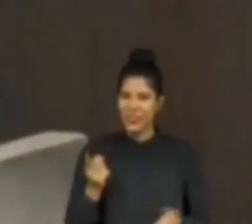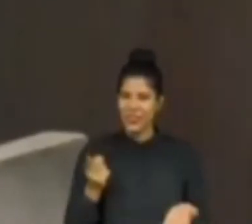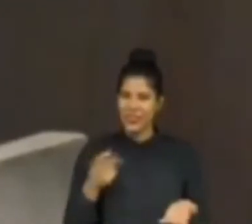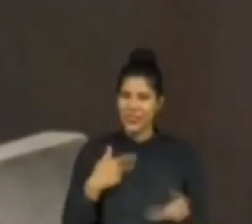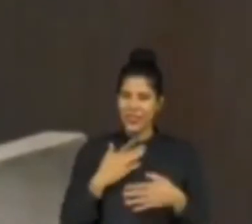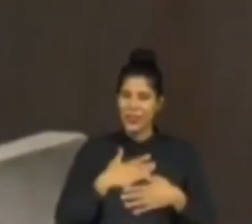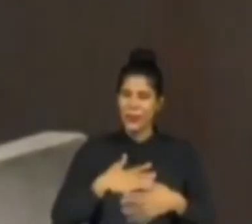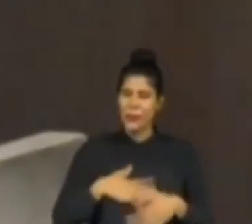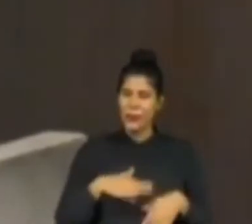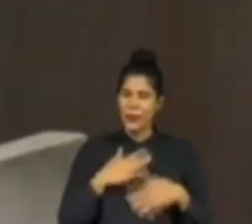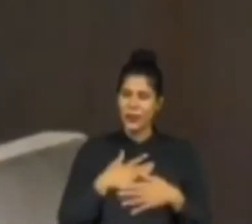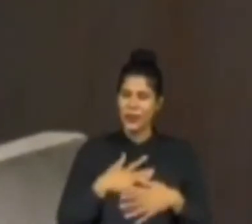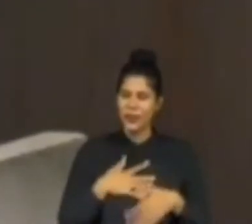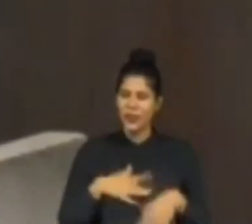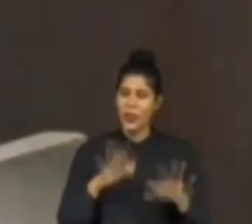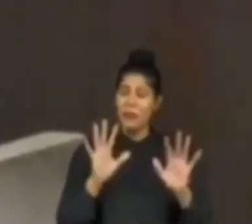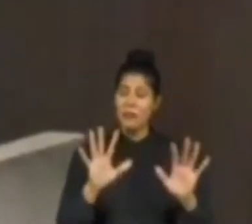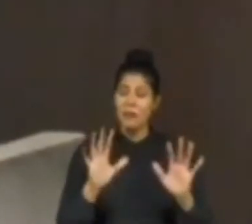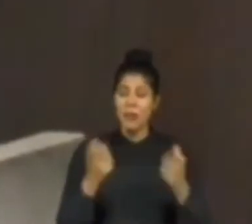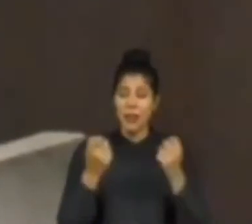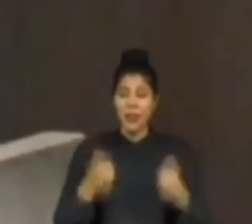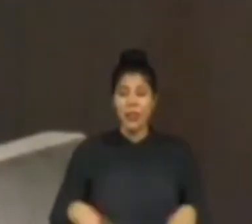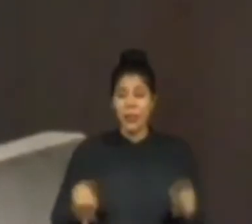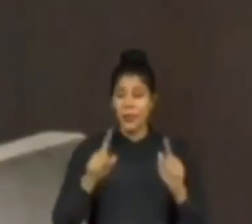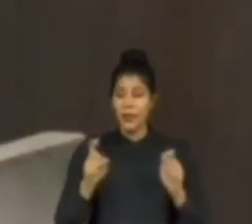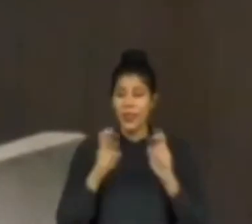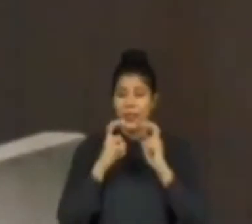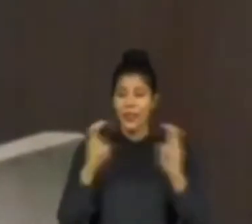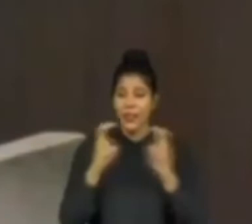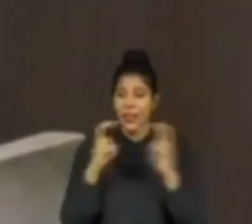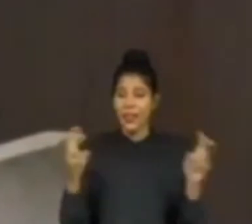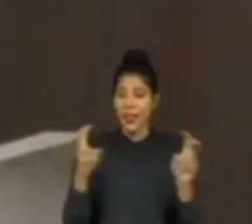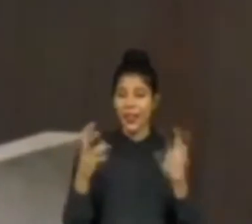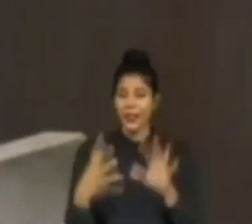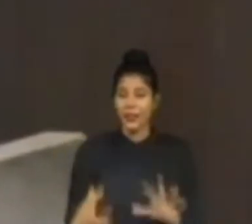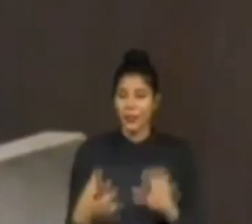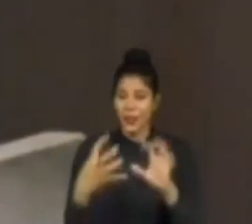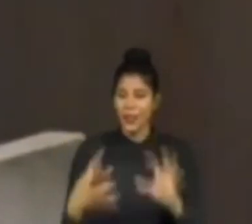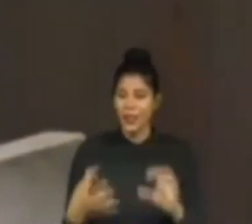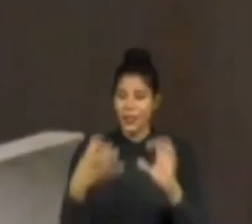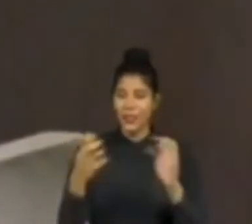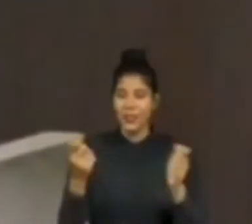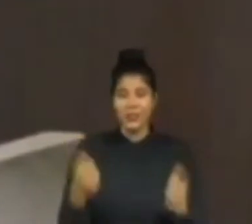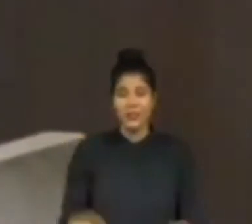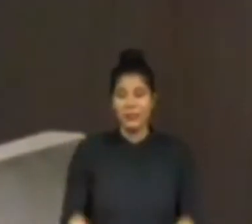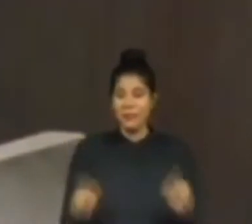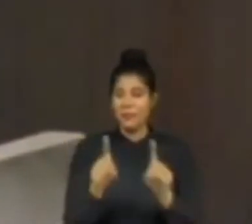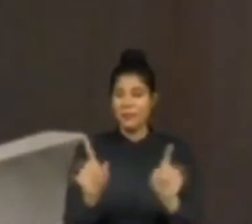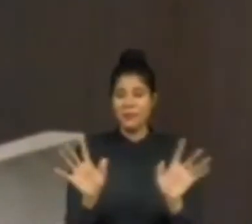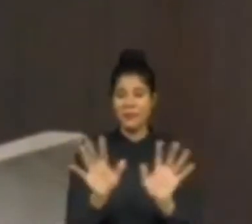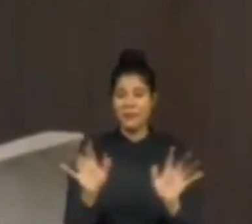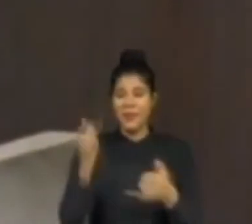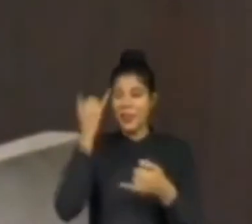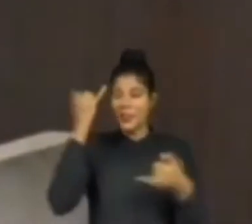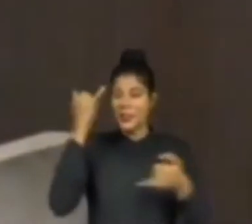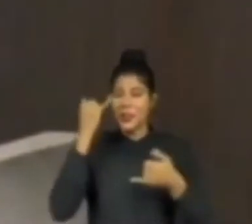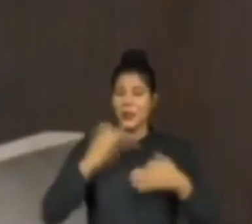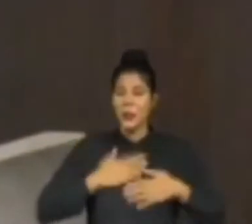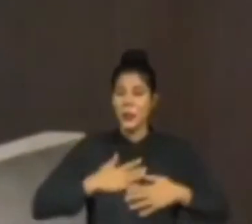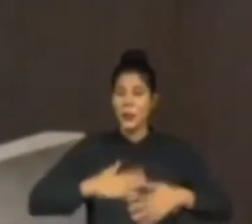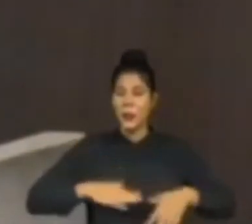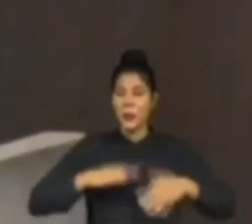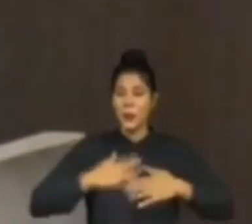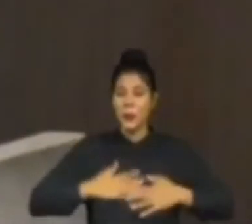precisa gritar ninguém para ser um bom governador, para também liderar todos os cearenses. O que precisa são de ações e de uma